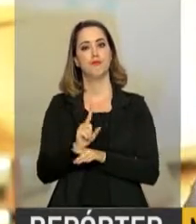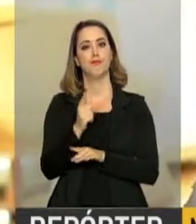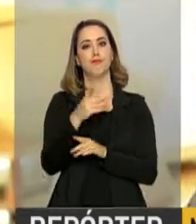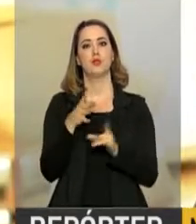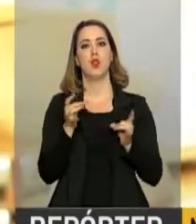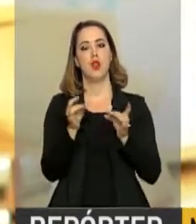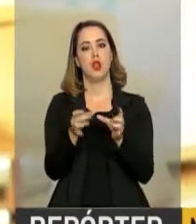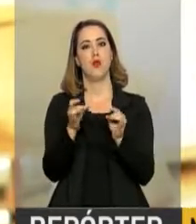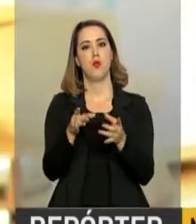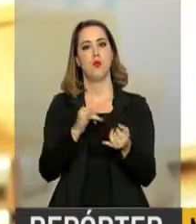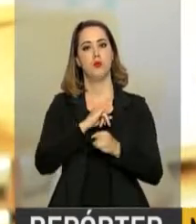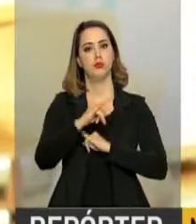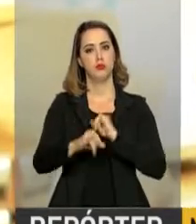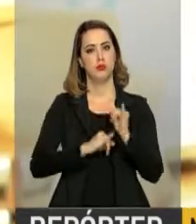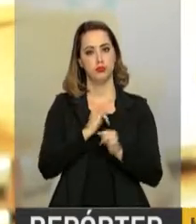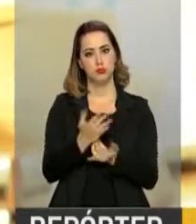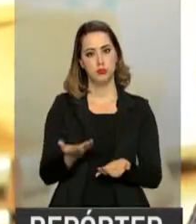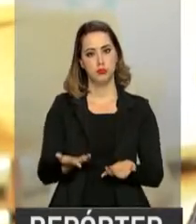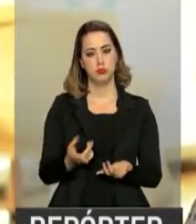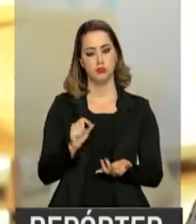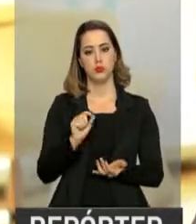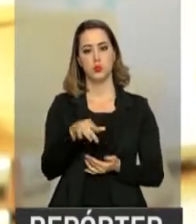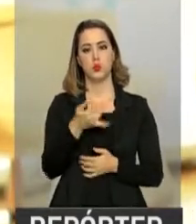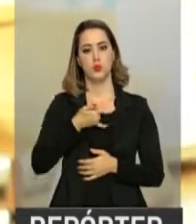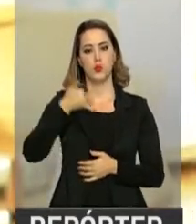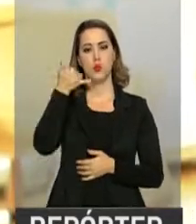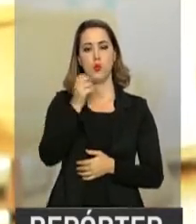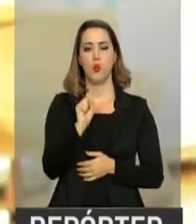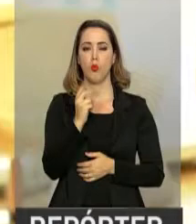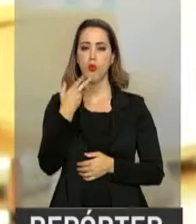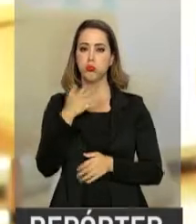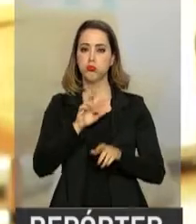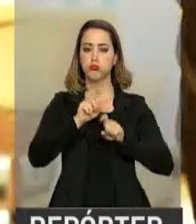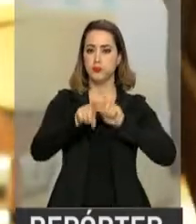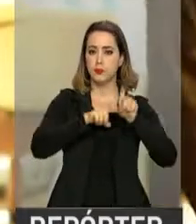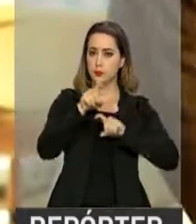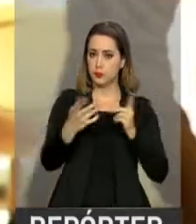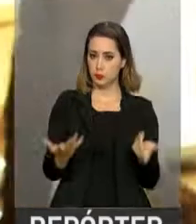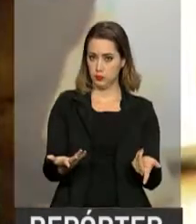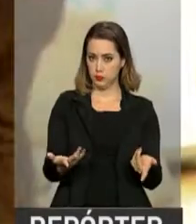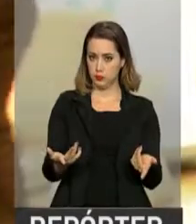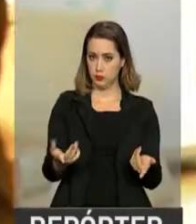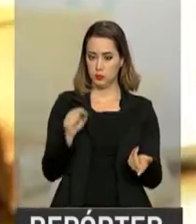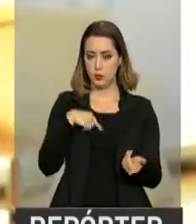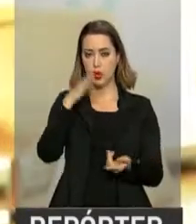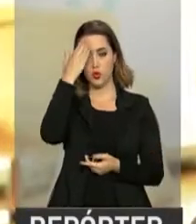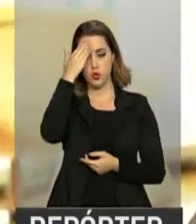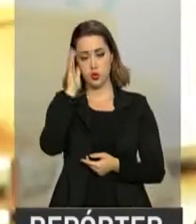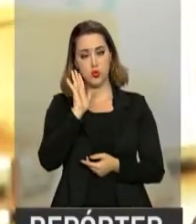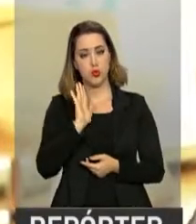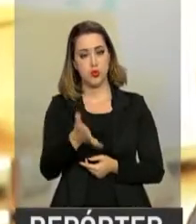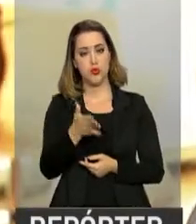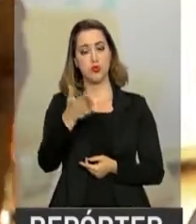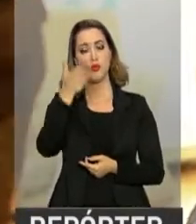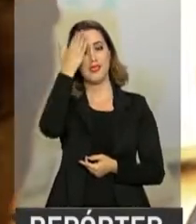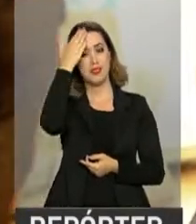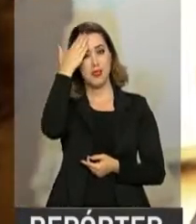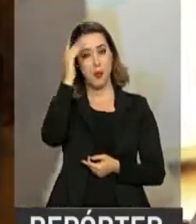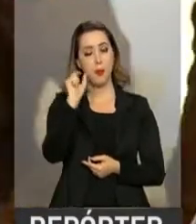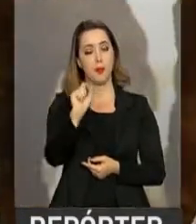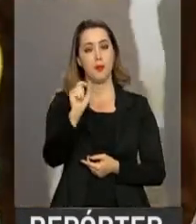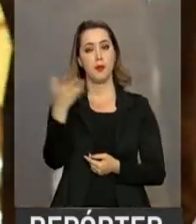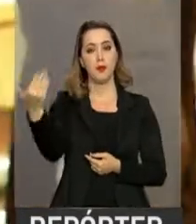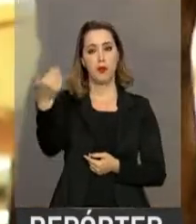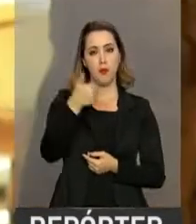venda digital, online, né, no seu celular ou no seu computador. E a gente sabia que isso era uma coisa que viria para os planos